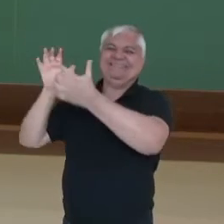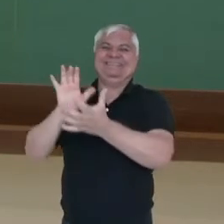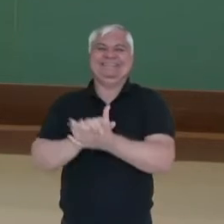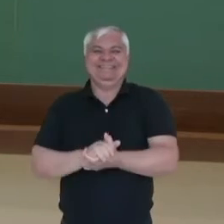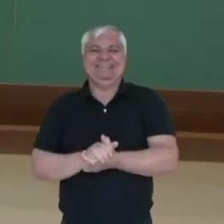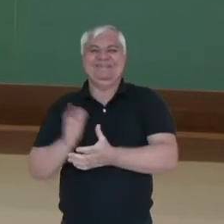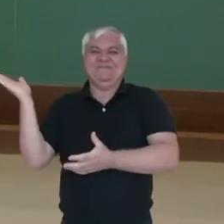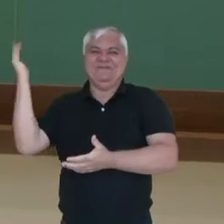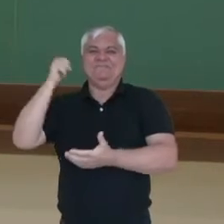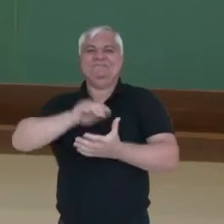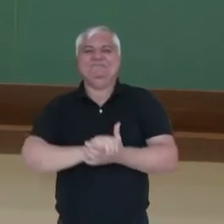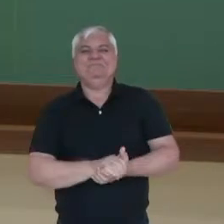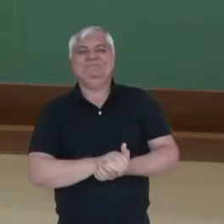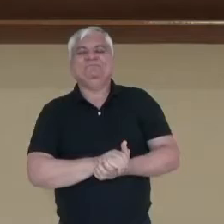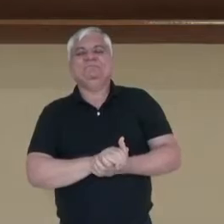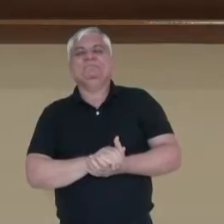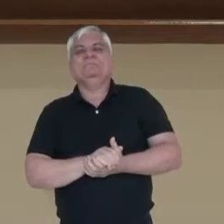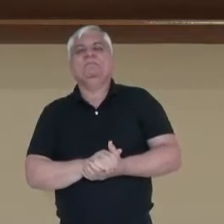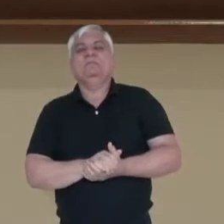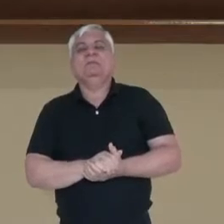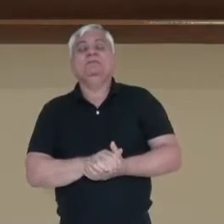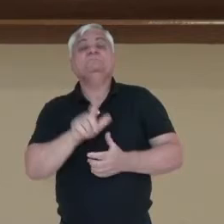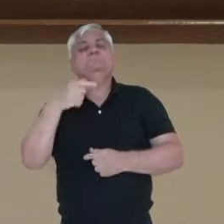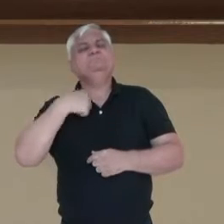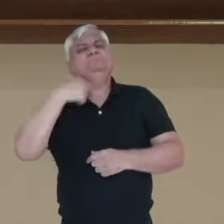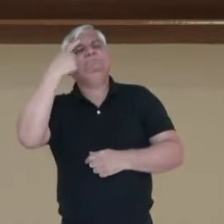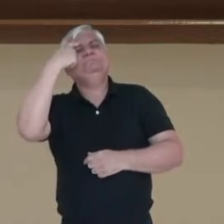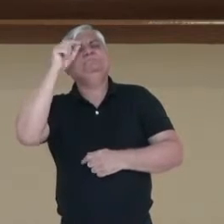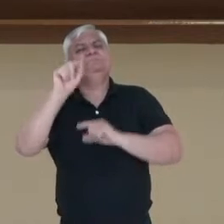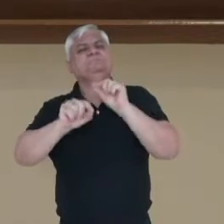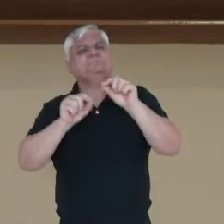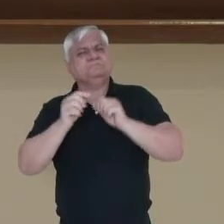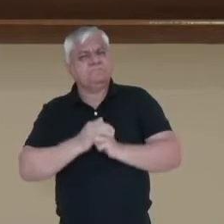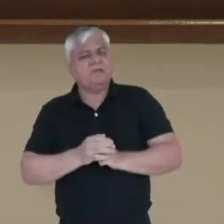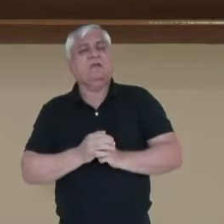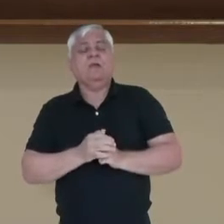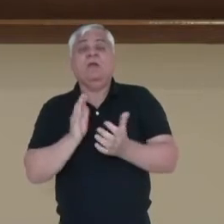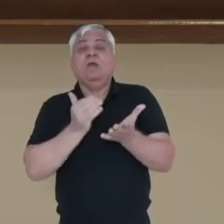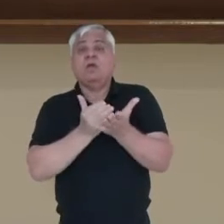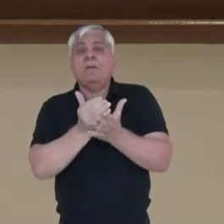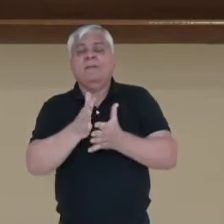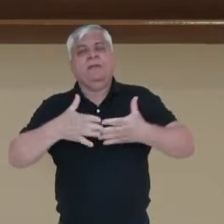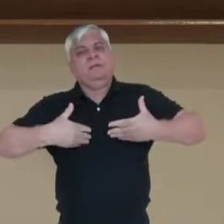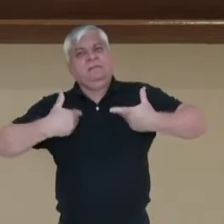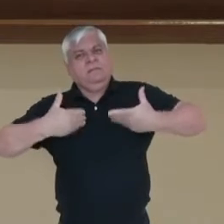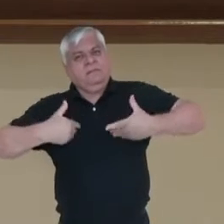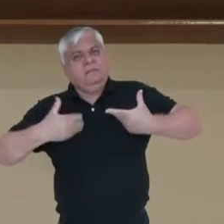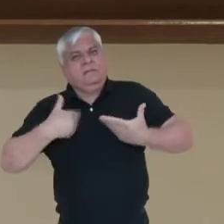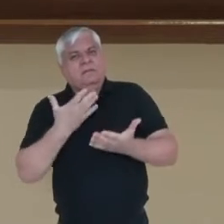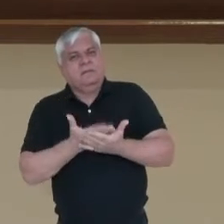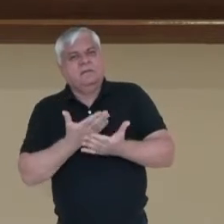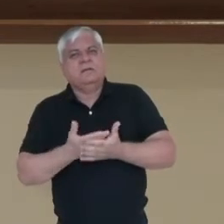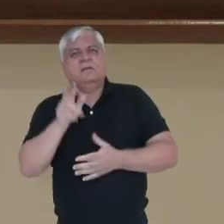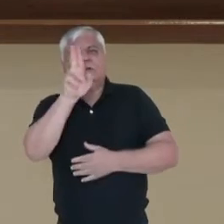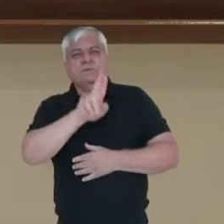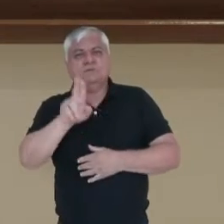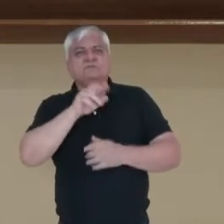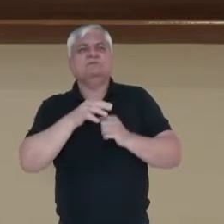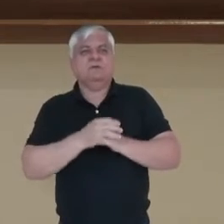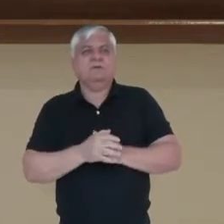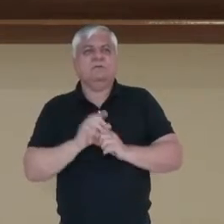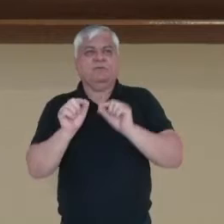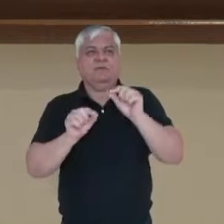lá fazer uma carta? A ideia aqui é começar a aula de uma maneira animada, usando quem? O